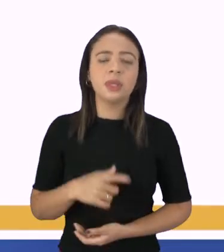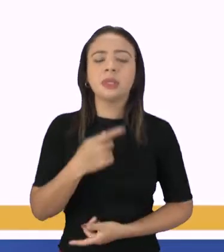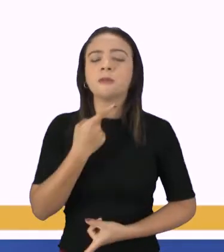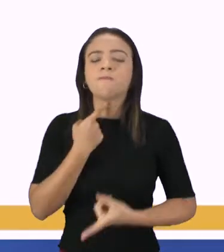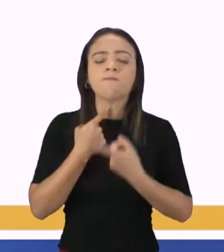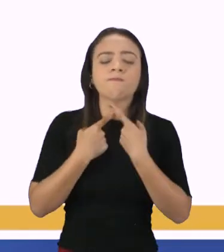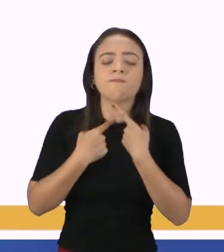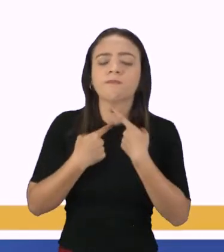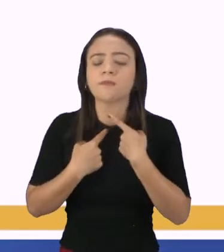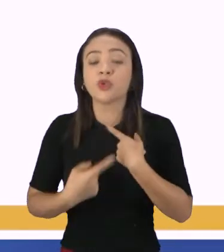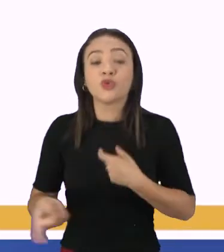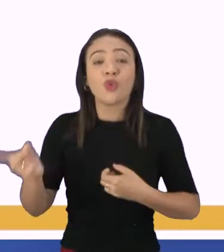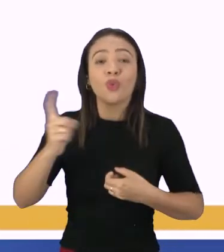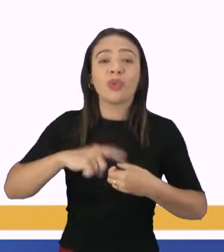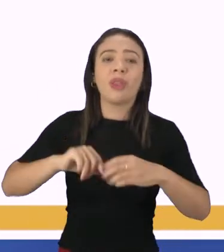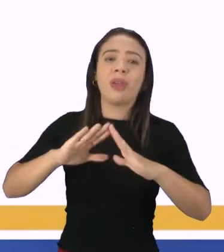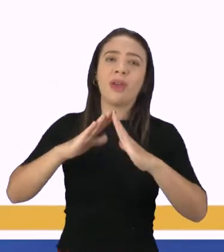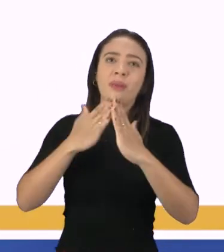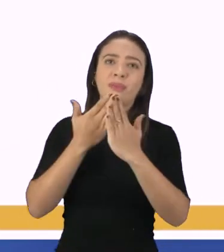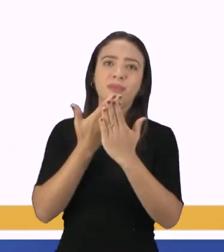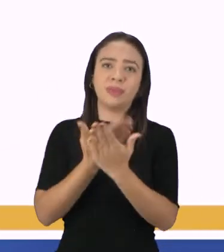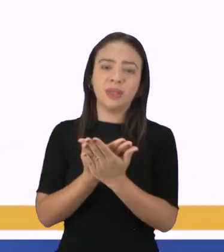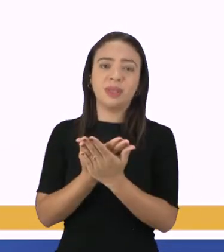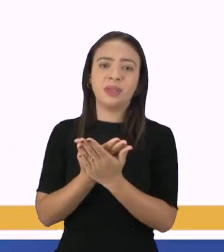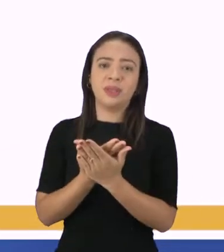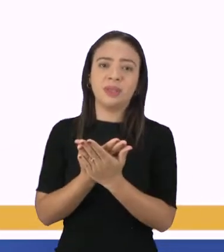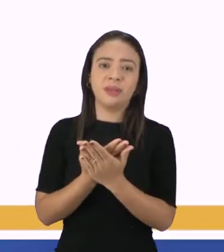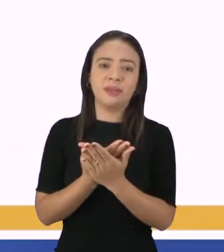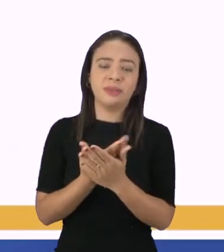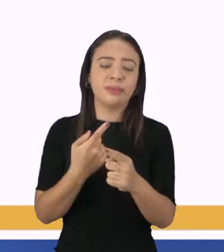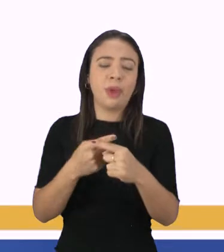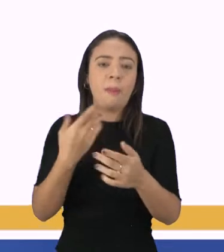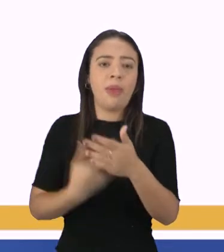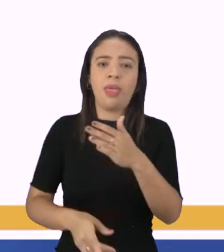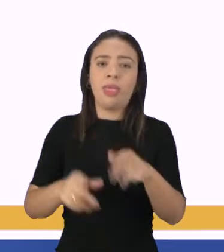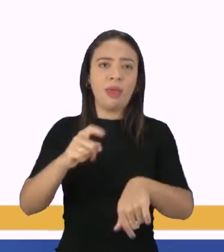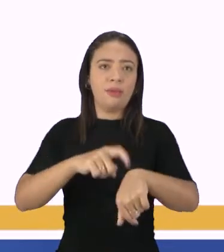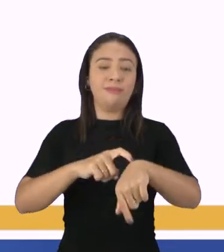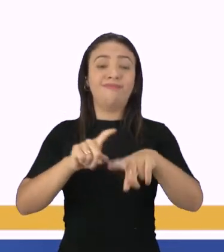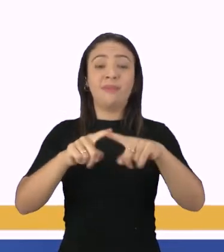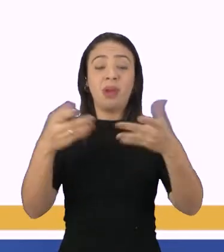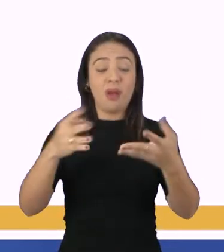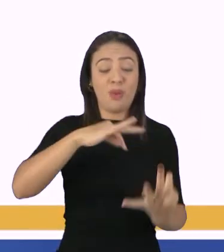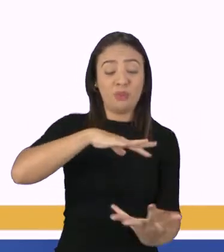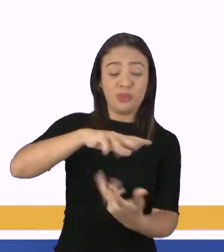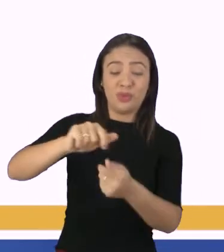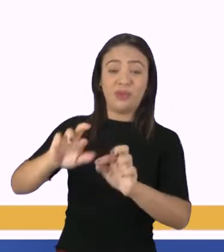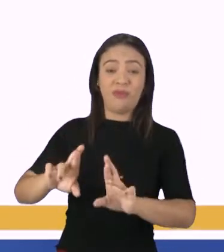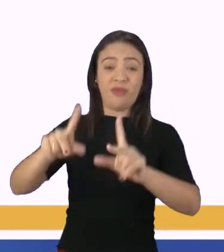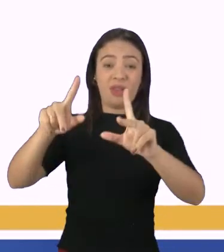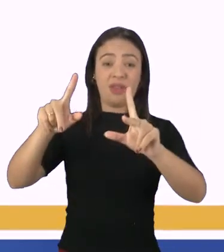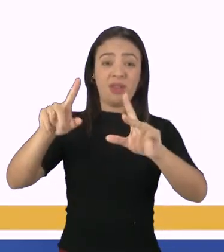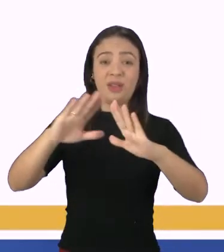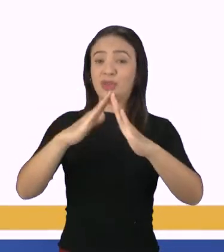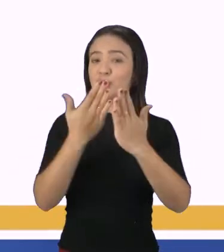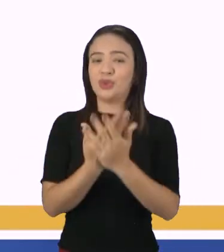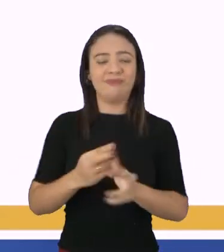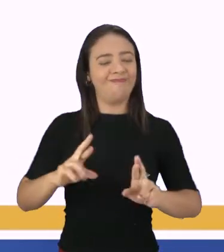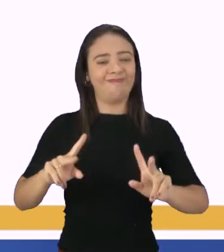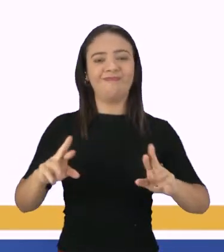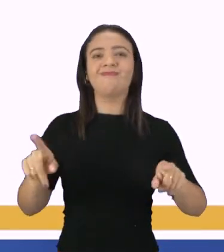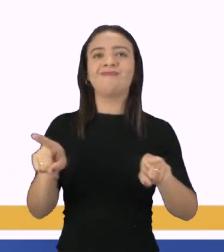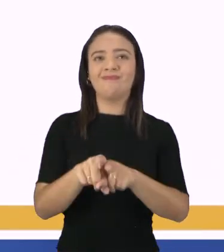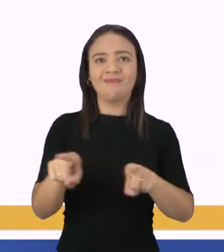vontade de voltar para as escolas e recuperar o tempo perdido. Mas o mundo mudou e elas nunca mais serão as